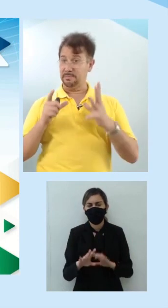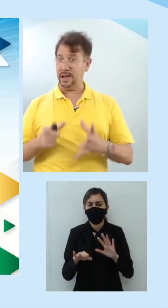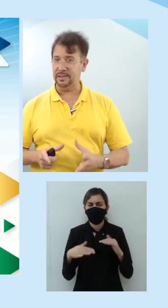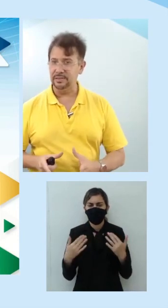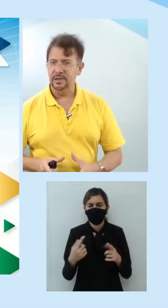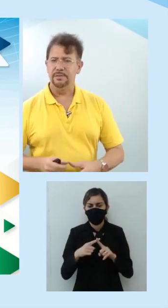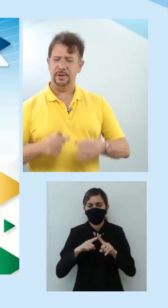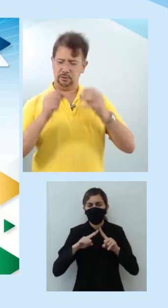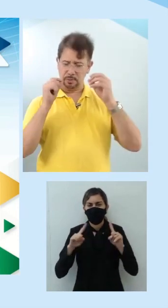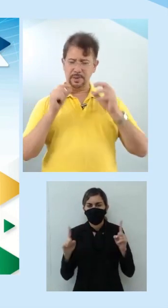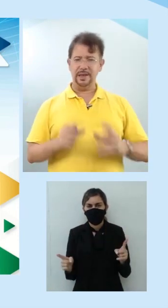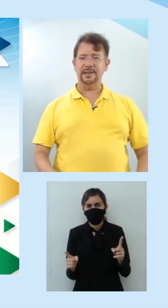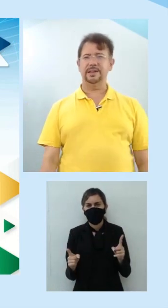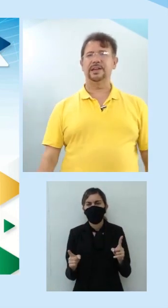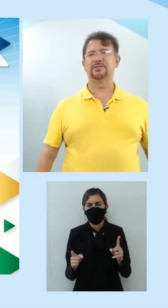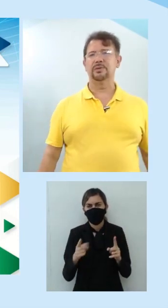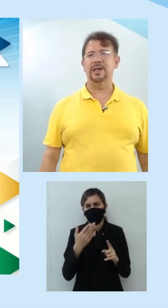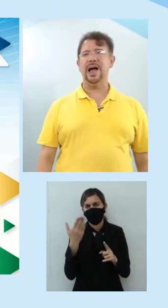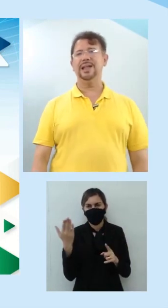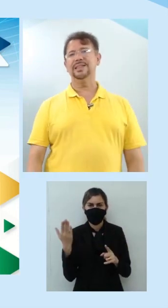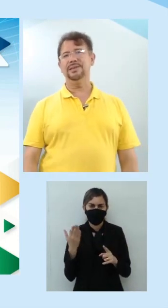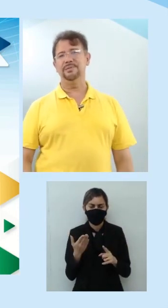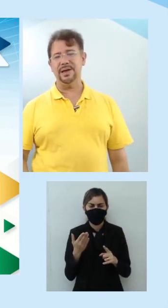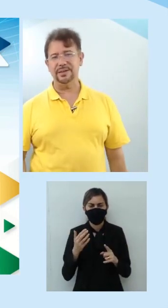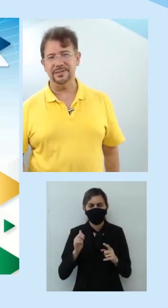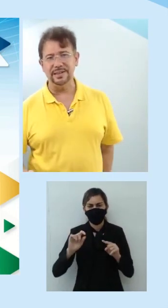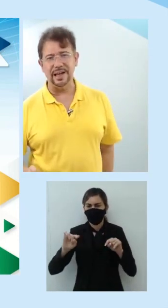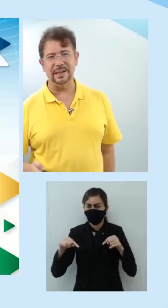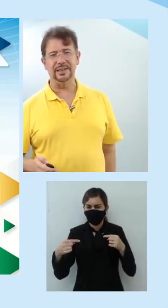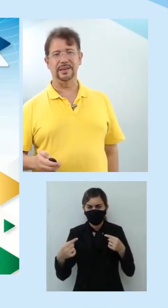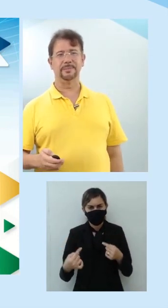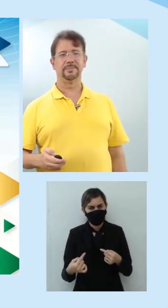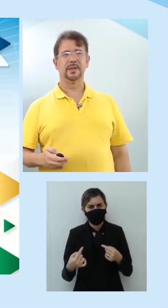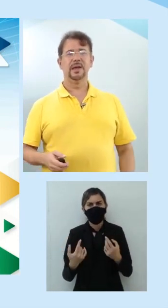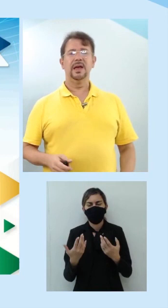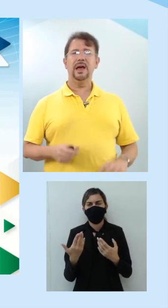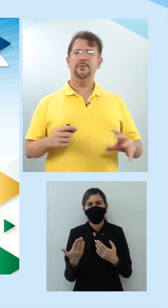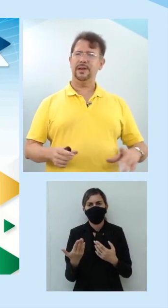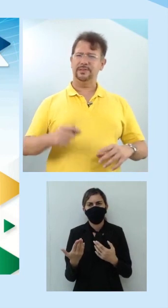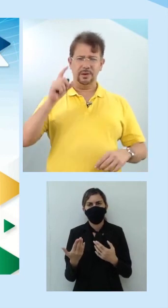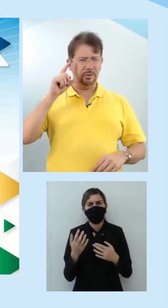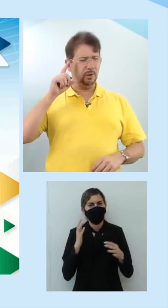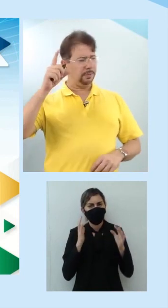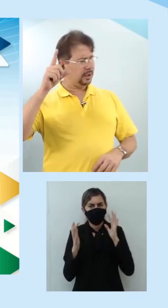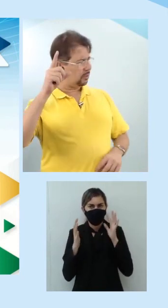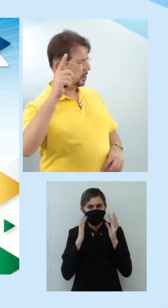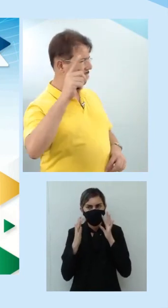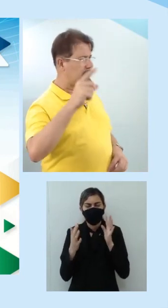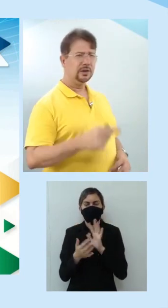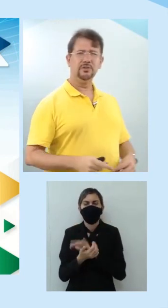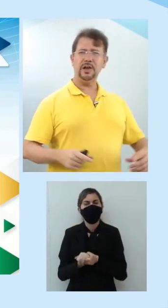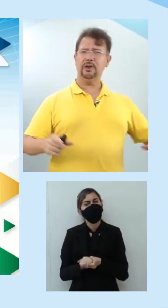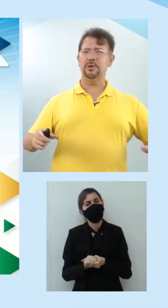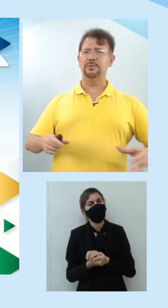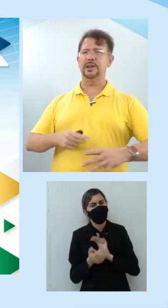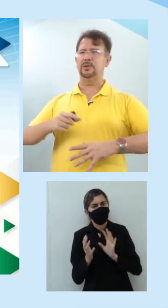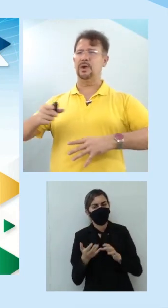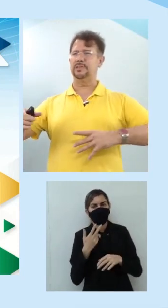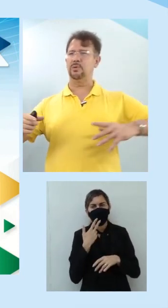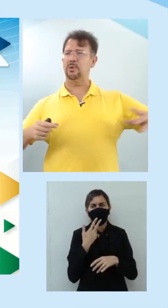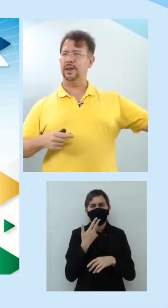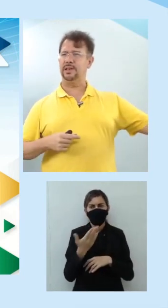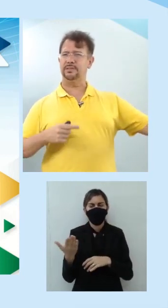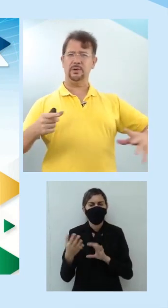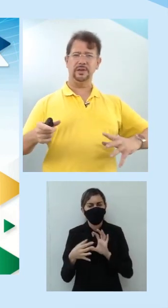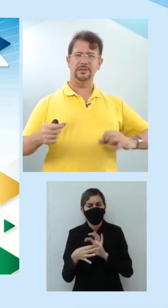esse mas fechou bem essa questão da adversidade. Reflexão, acompanhem comigo. Já que eu estou falando de